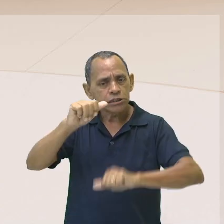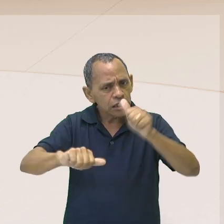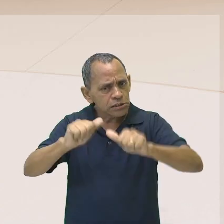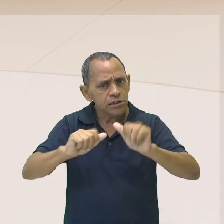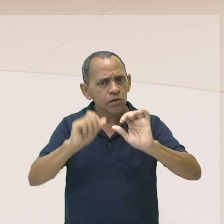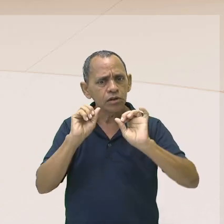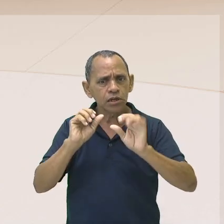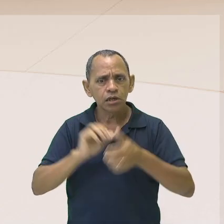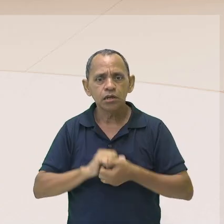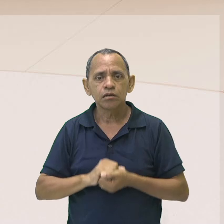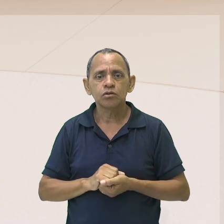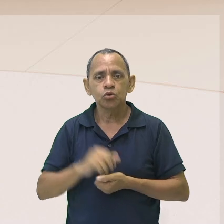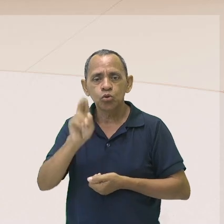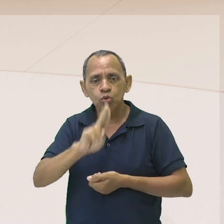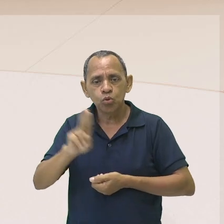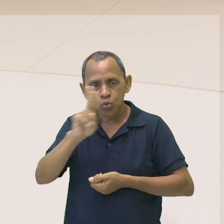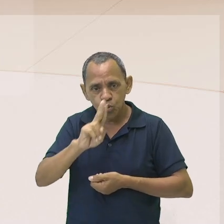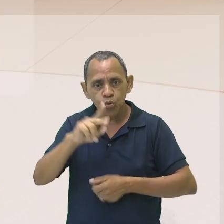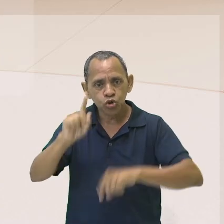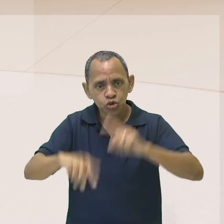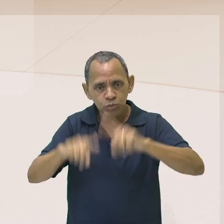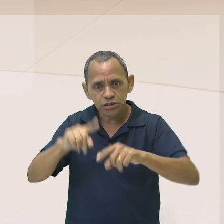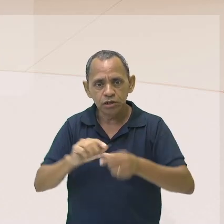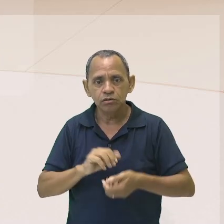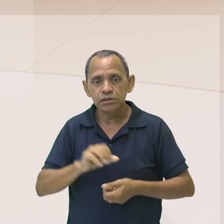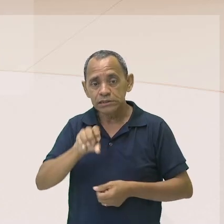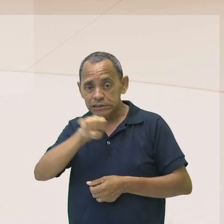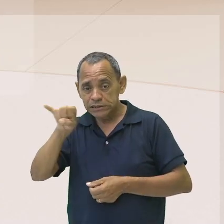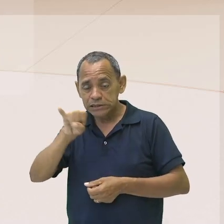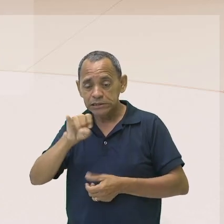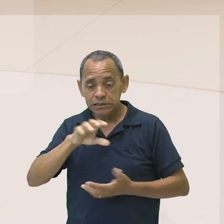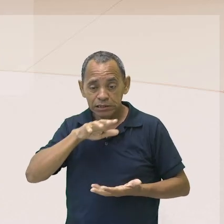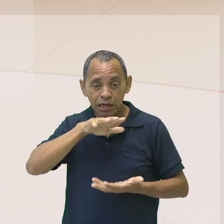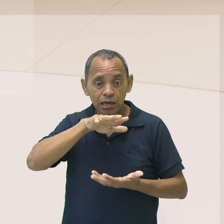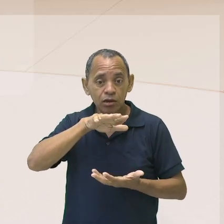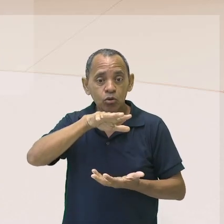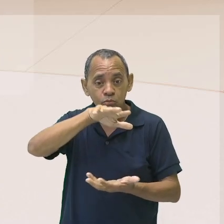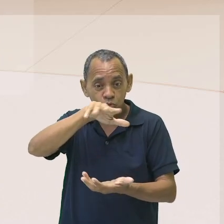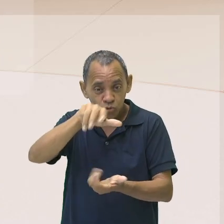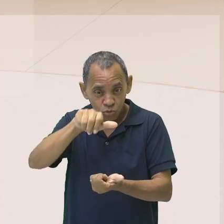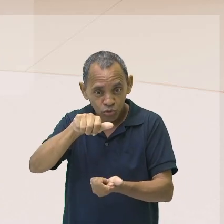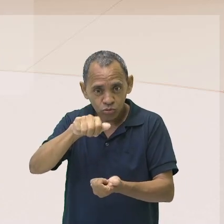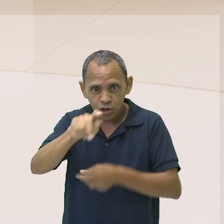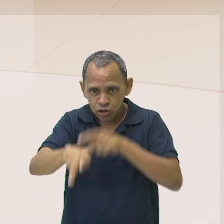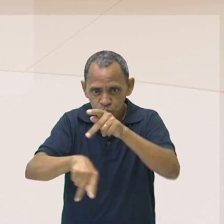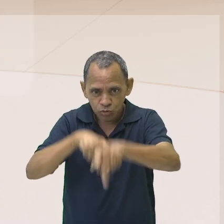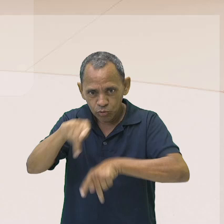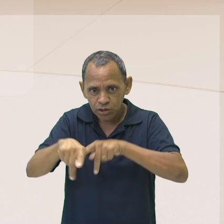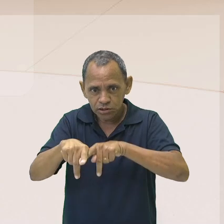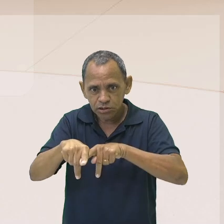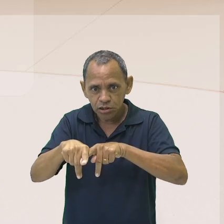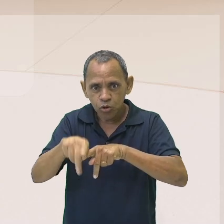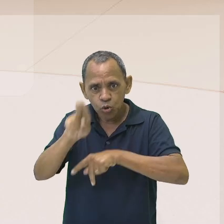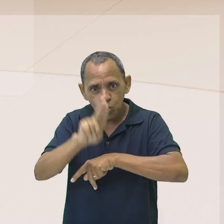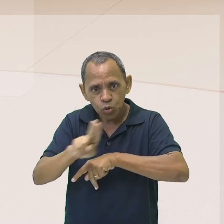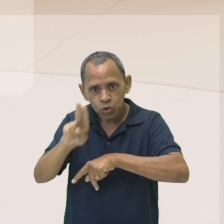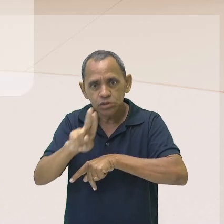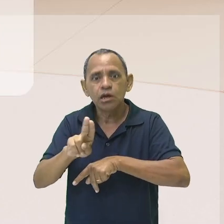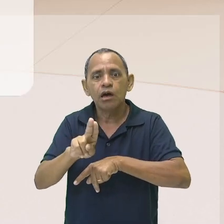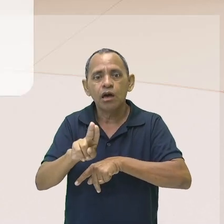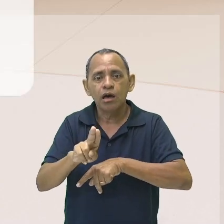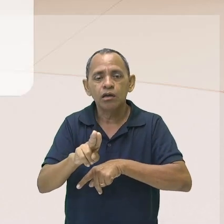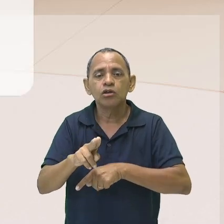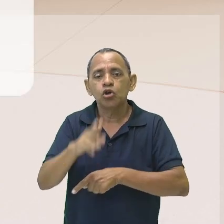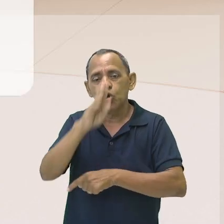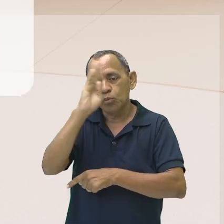se toda a população mundial consumisse como nós brasileiros consumimos, a gente precisaria de quase 2 planetas, certo?